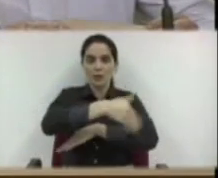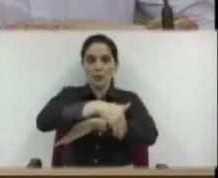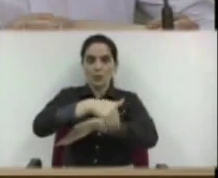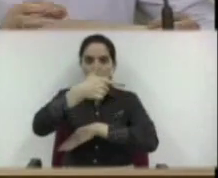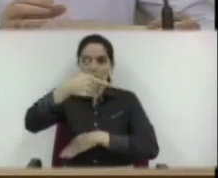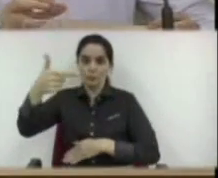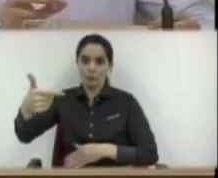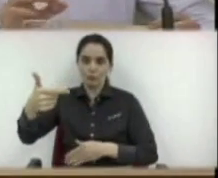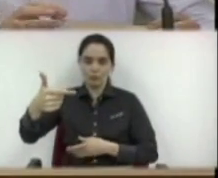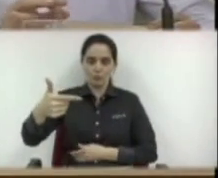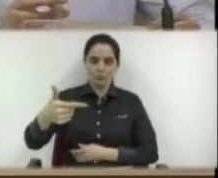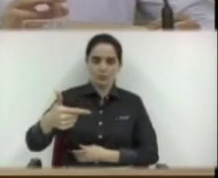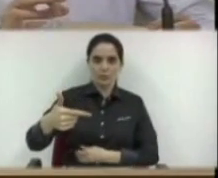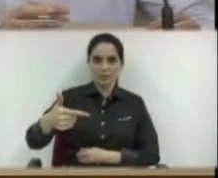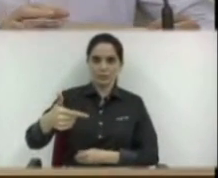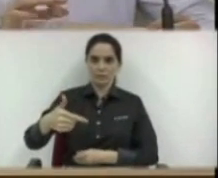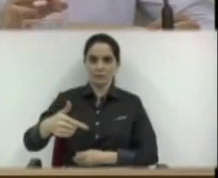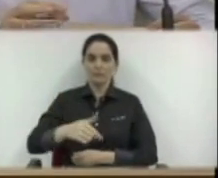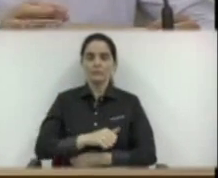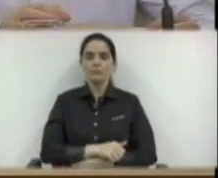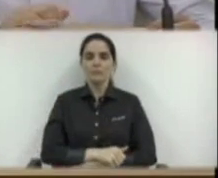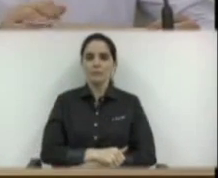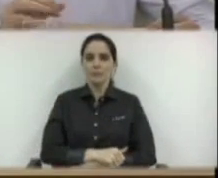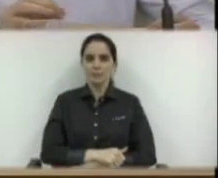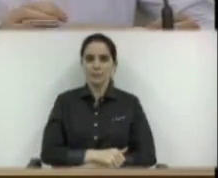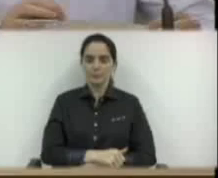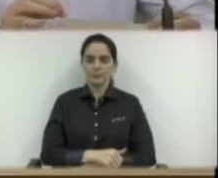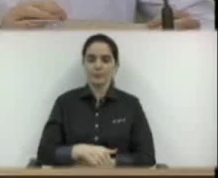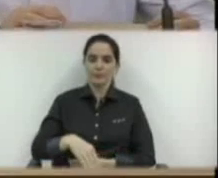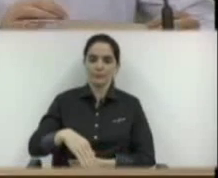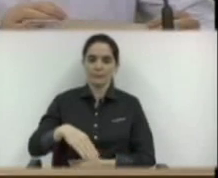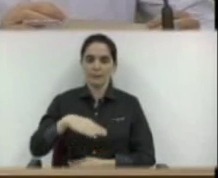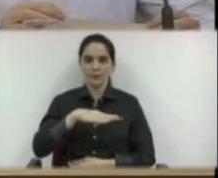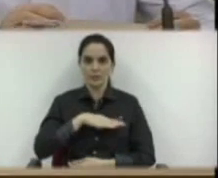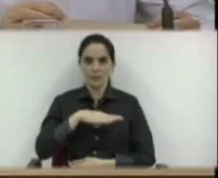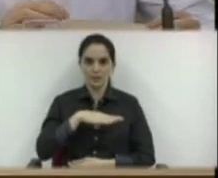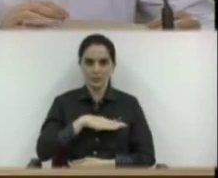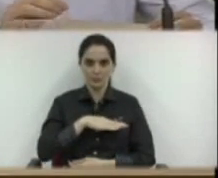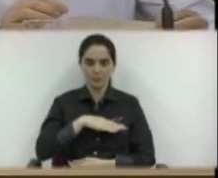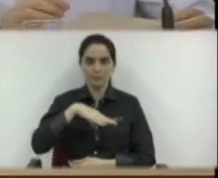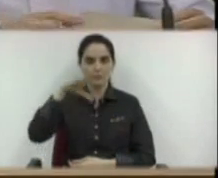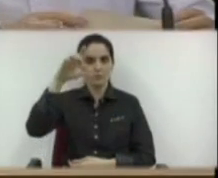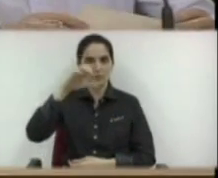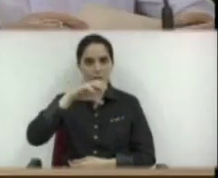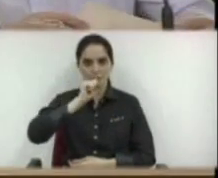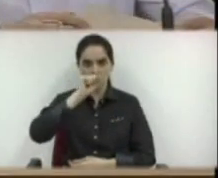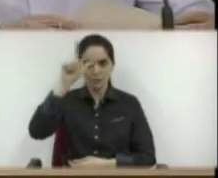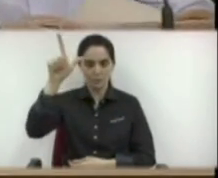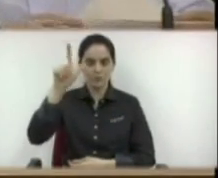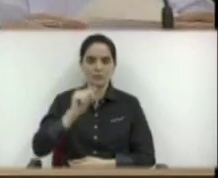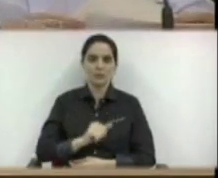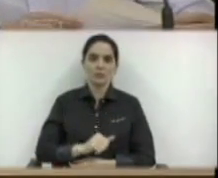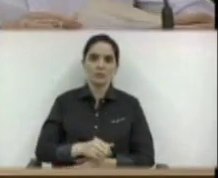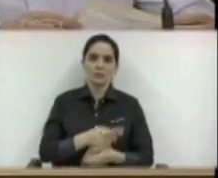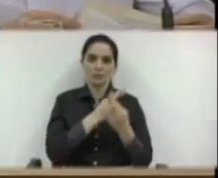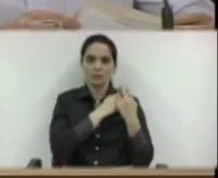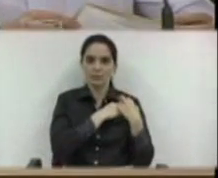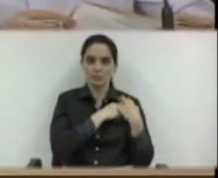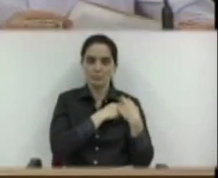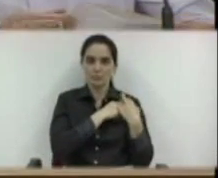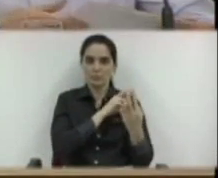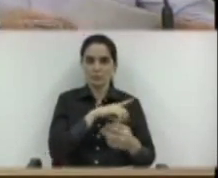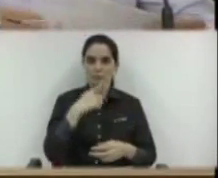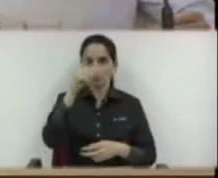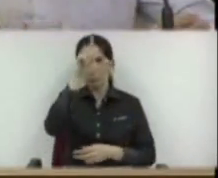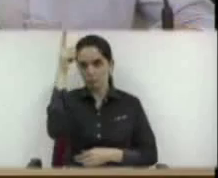residencial, a rua projetada 22, residencial Fazenda Itapema, no município de Limeira. Autor, vereador Luizinho